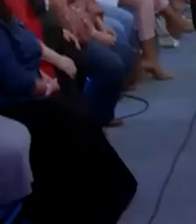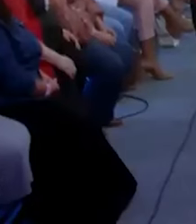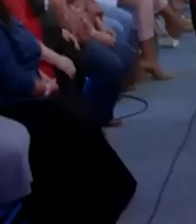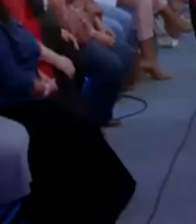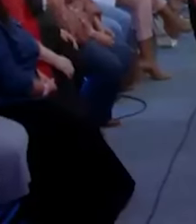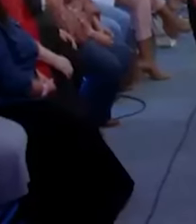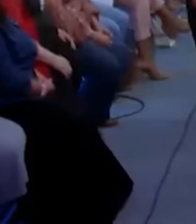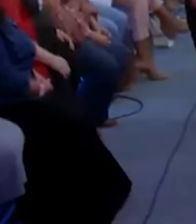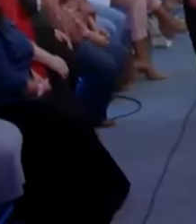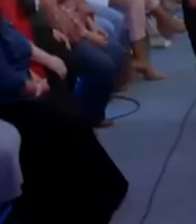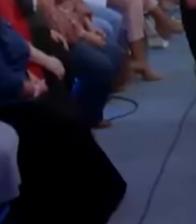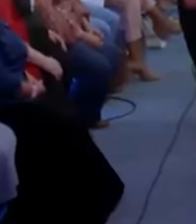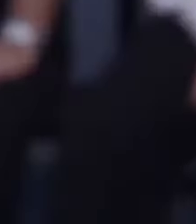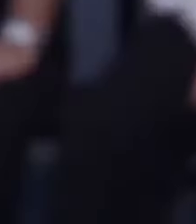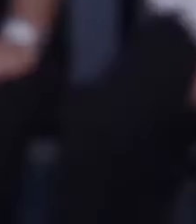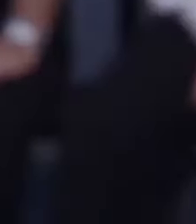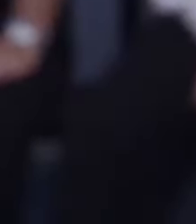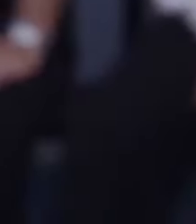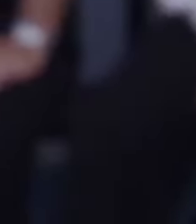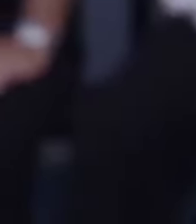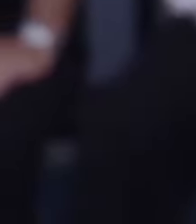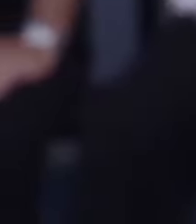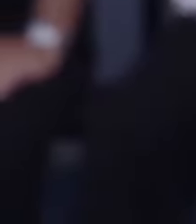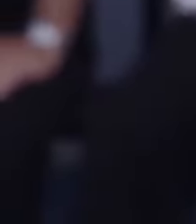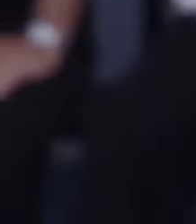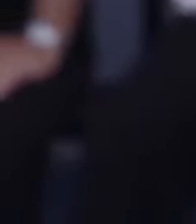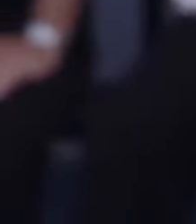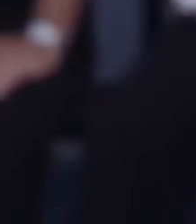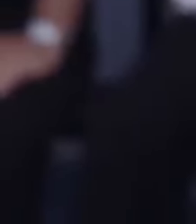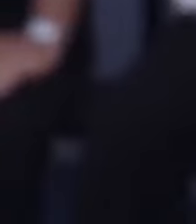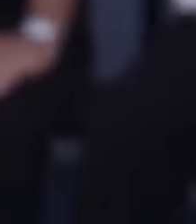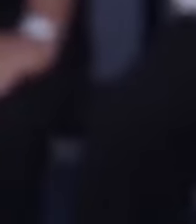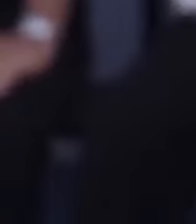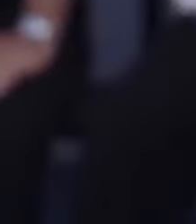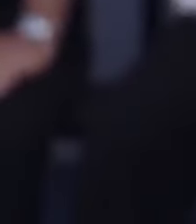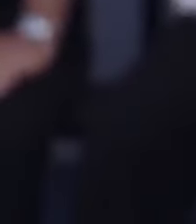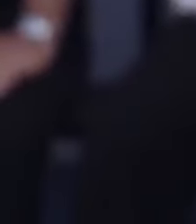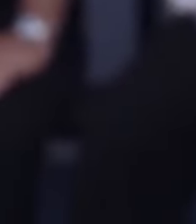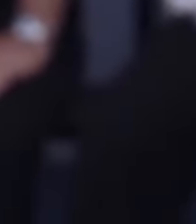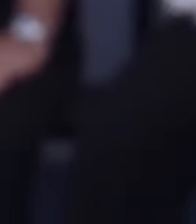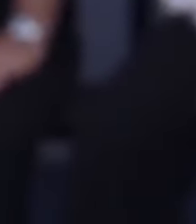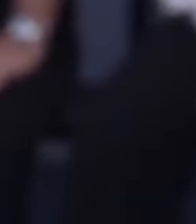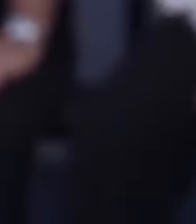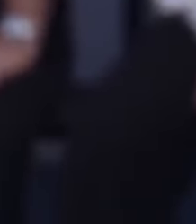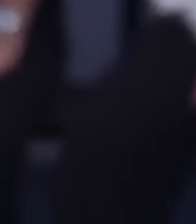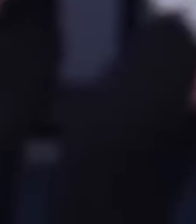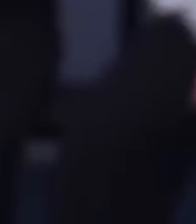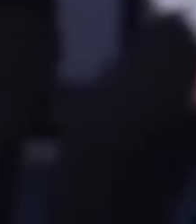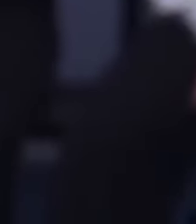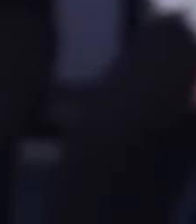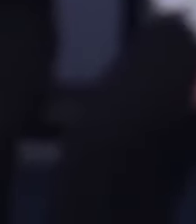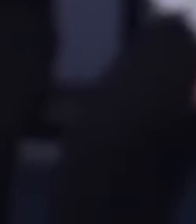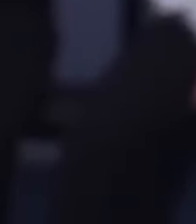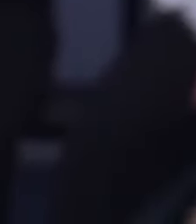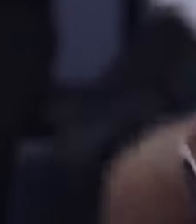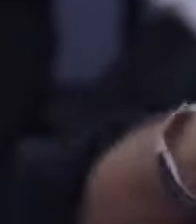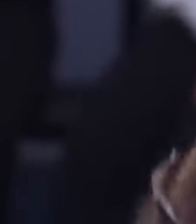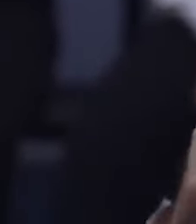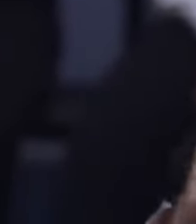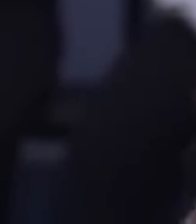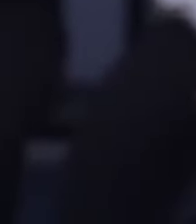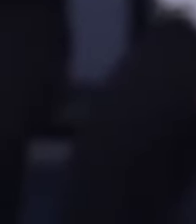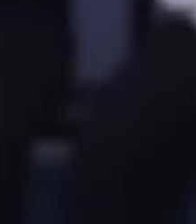E eu amo falar desse tema, e as pessoas sabem disso, e elas têm interesse. E, diferentemente do que muita gente acredita, eu não uso isso